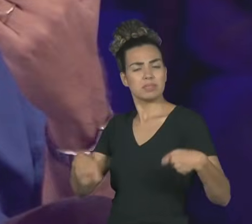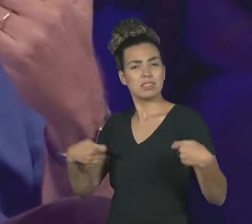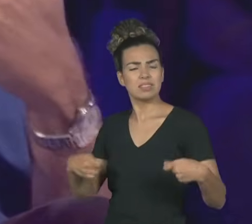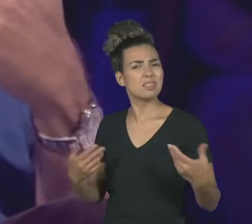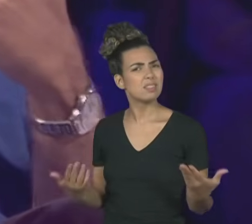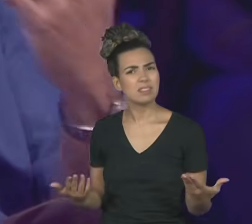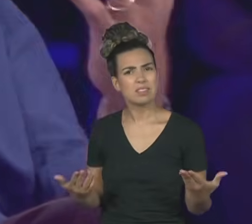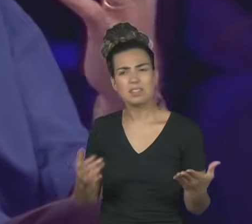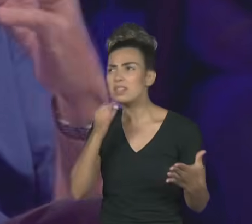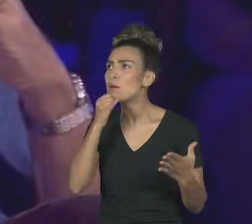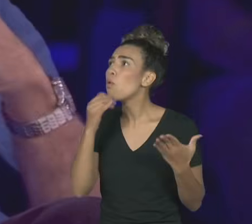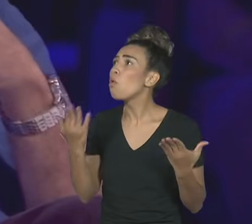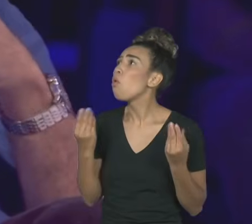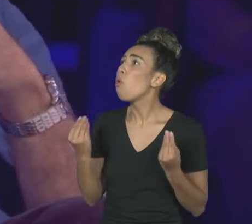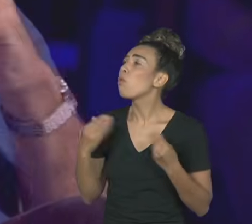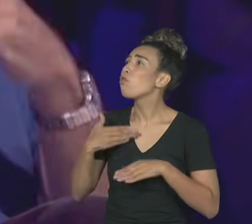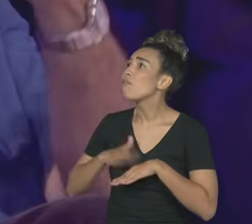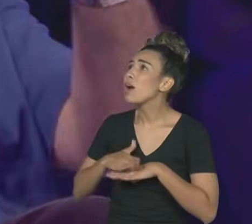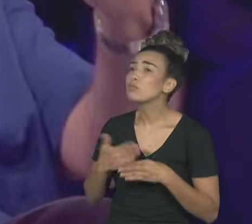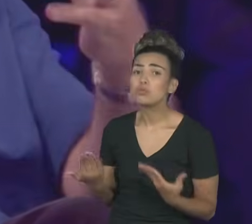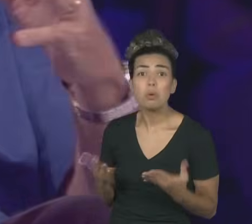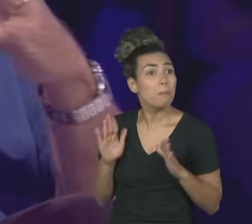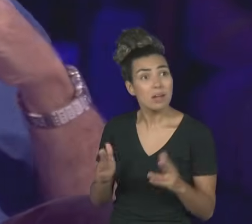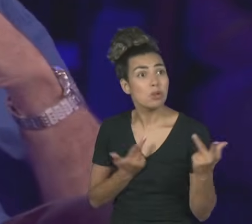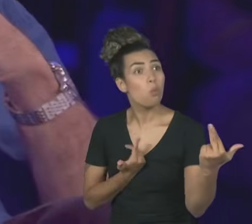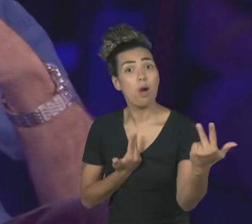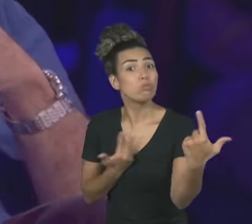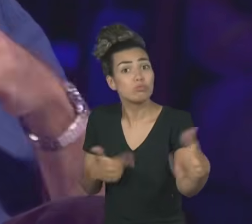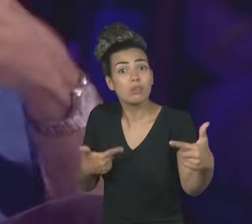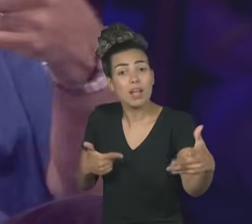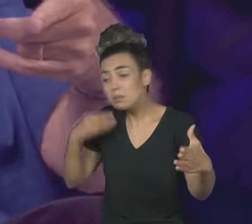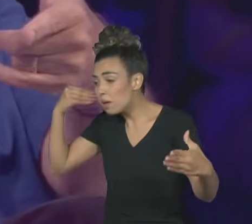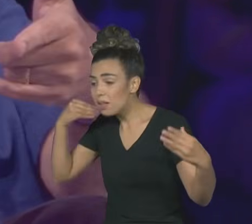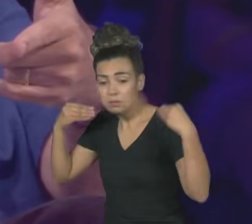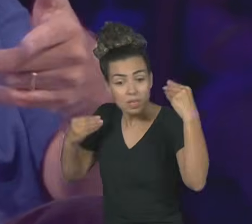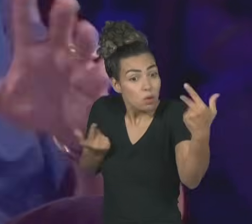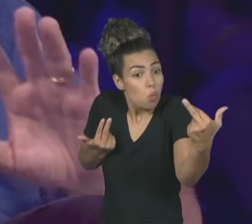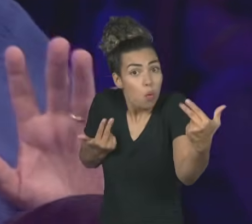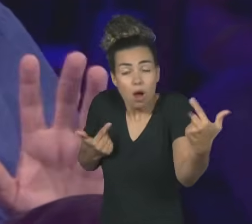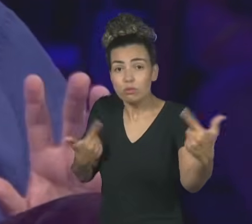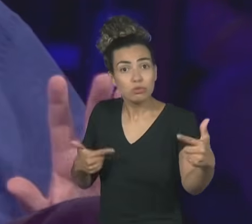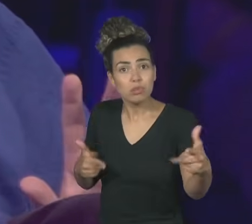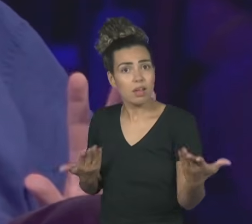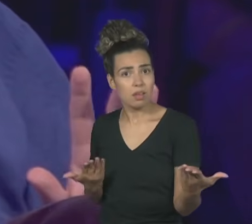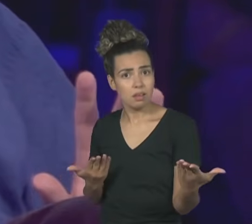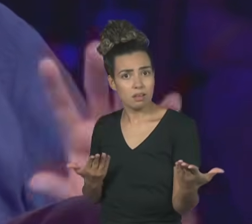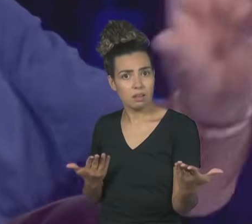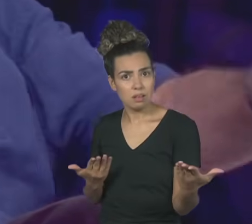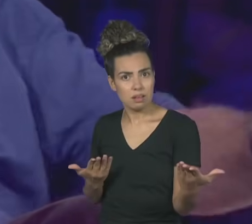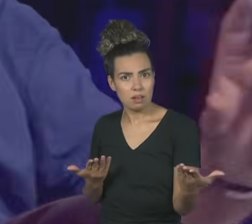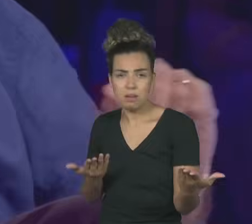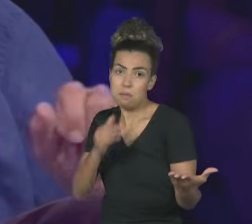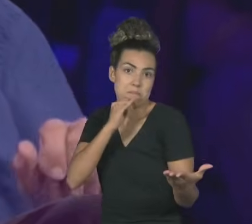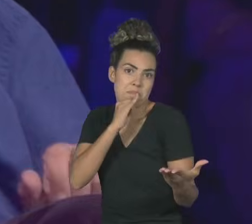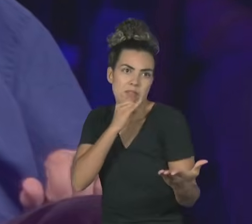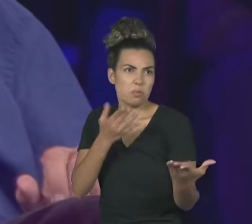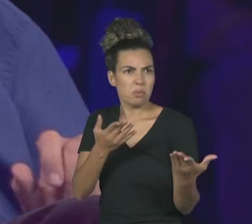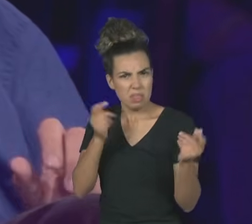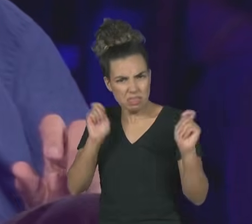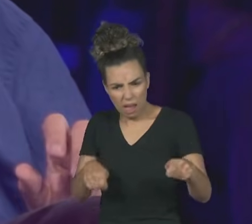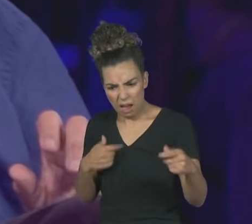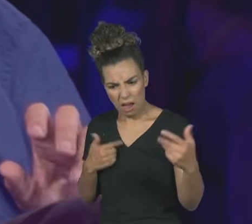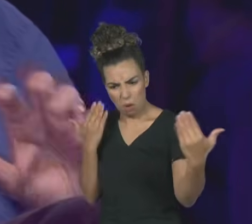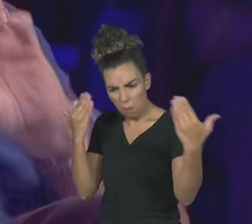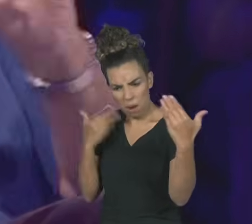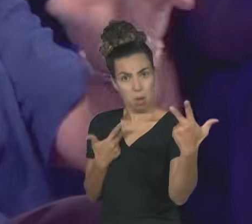aquilo que é incomparável, que é insubstituível. E quando eu me sinto substituído, eu não gosto. Seja no trabalho, seja